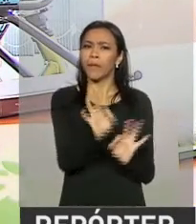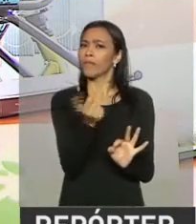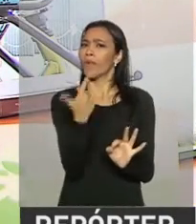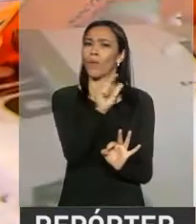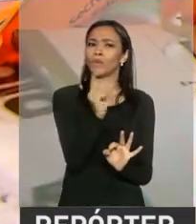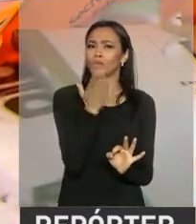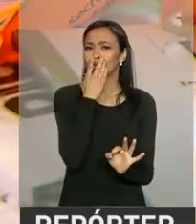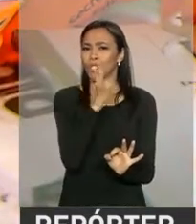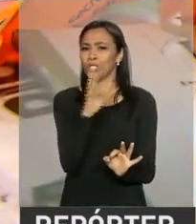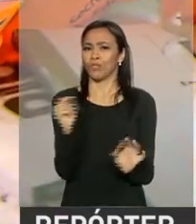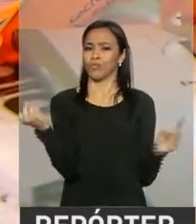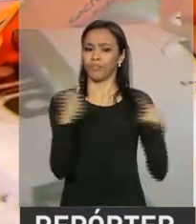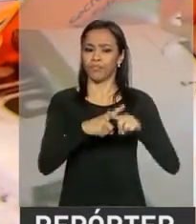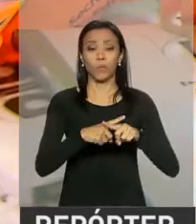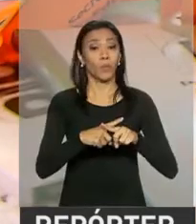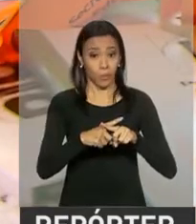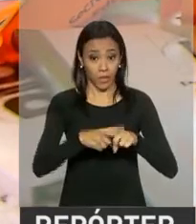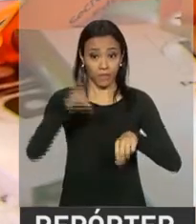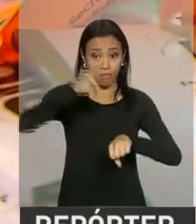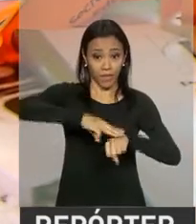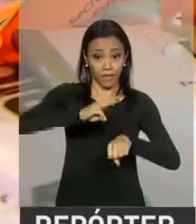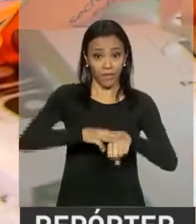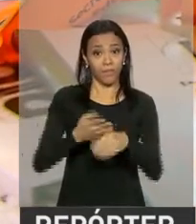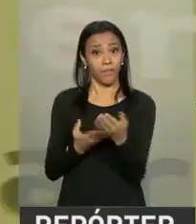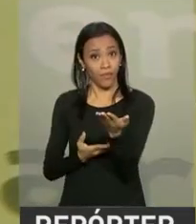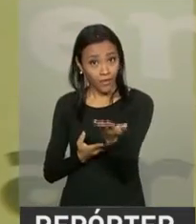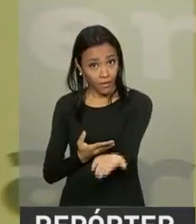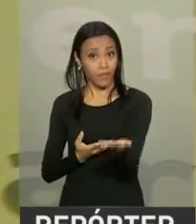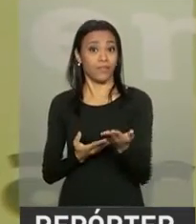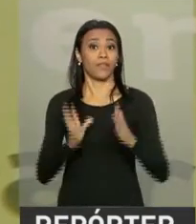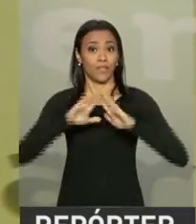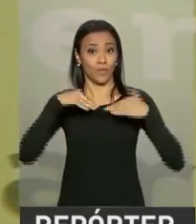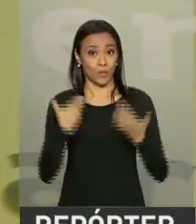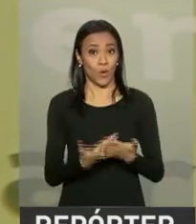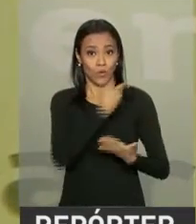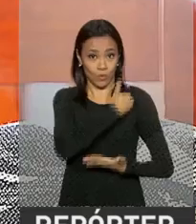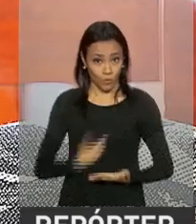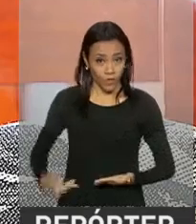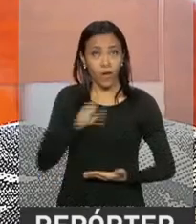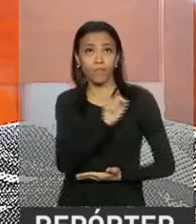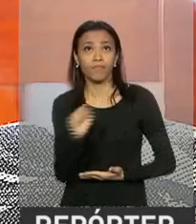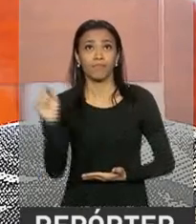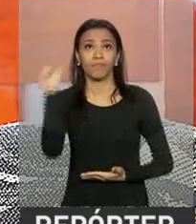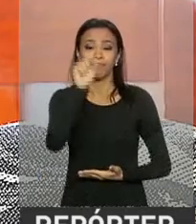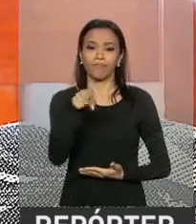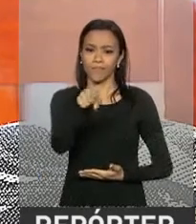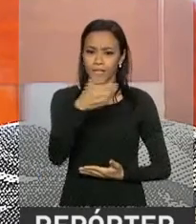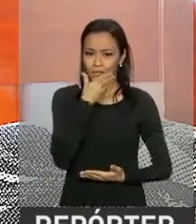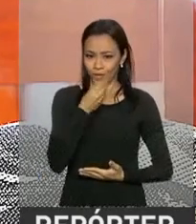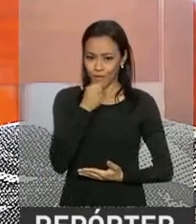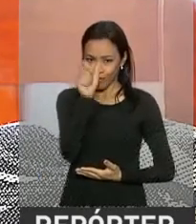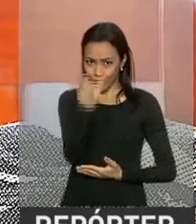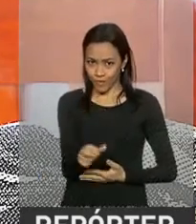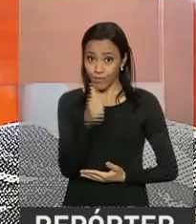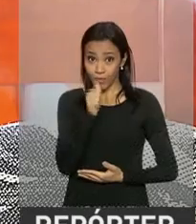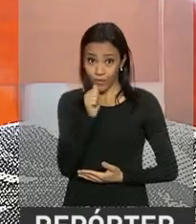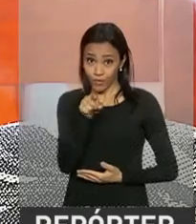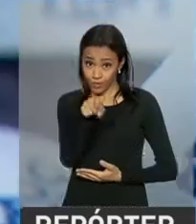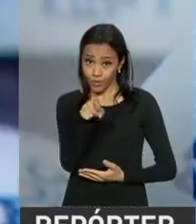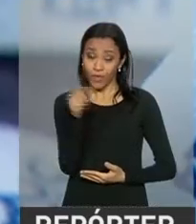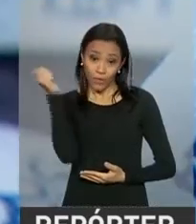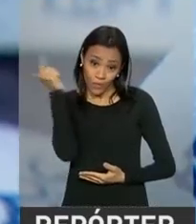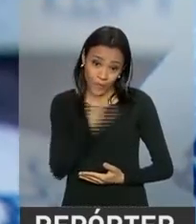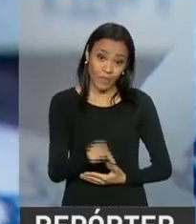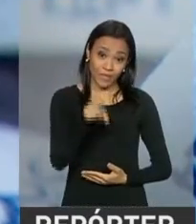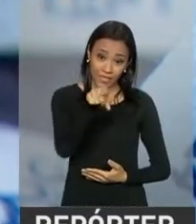competição a olimpíada brasileira de matemática das escolas públicas guilherme por exemplo é um veterano